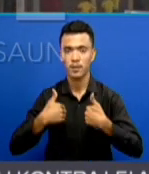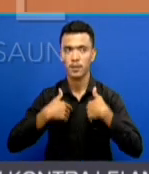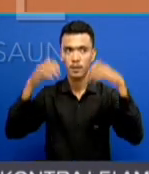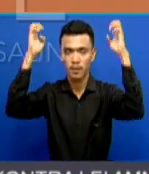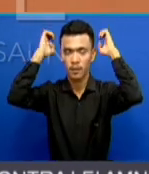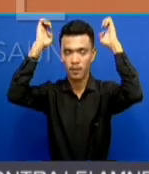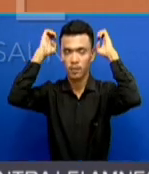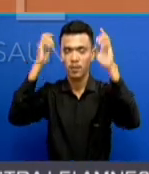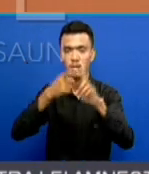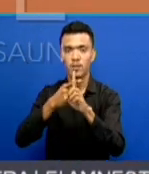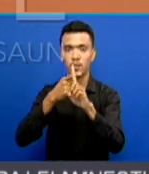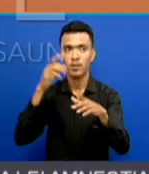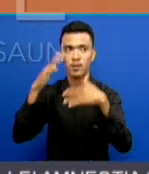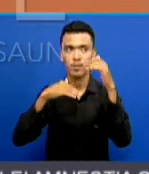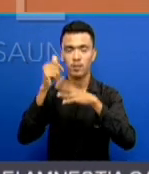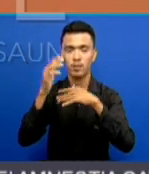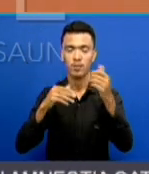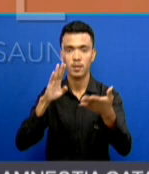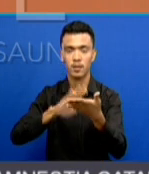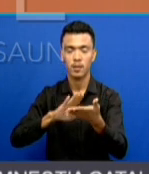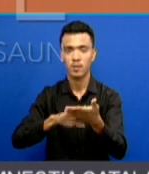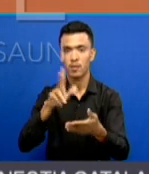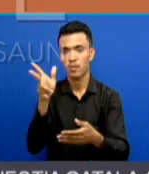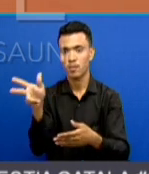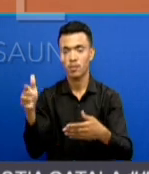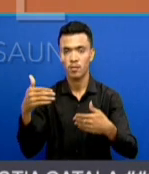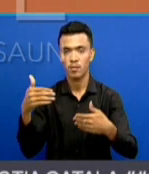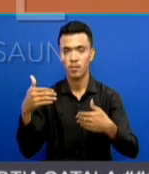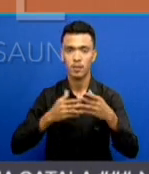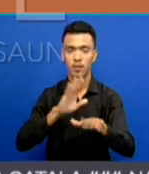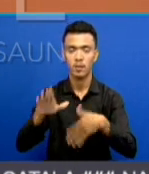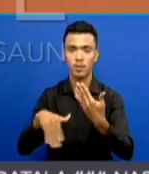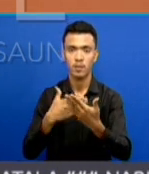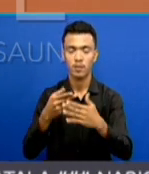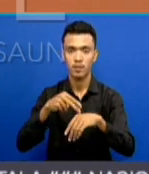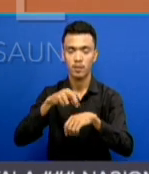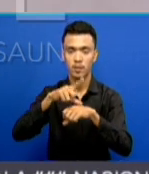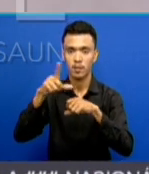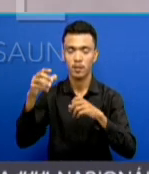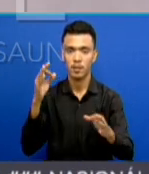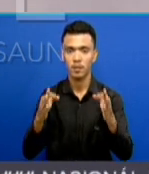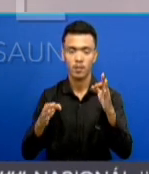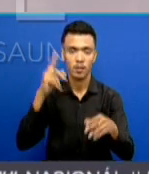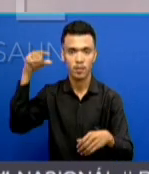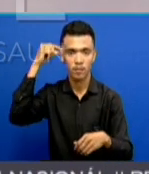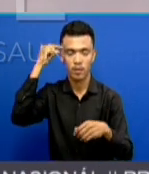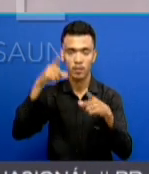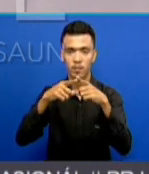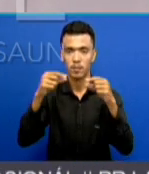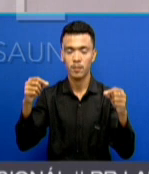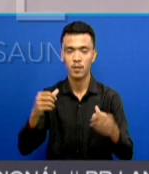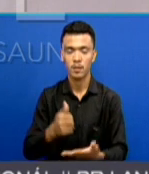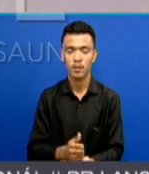edukasaun, li Rusi konstrui escola tolu nulu resin e a territorio nasional. Além de governo do Japão mostra